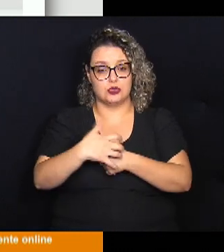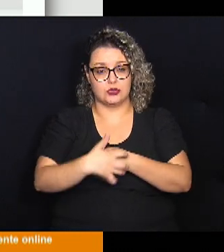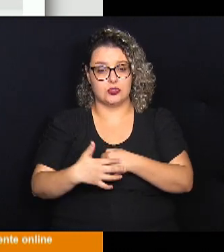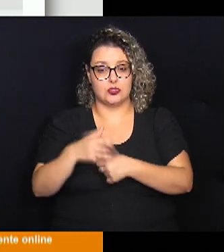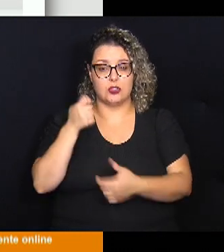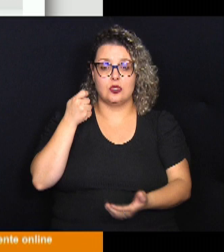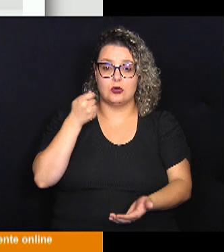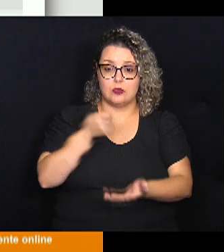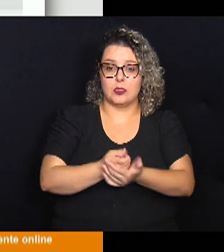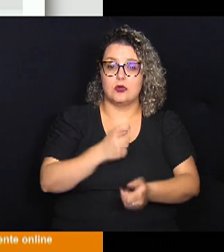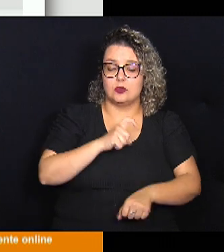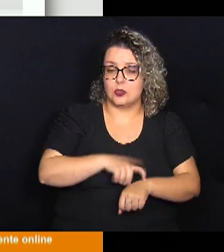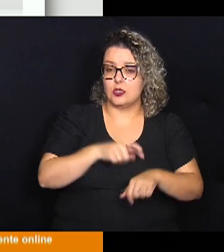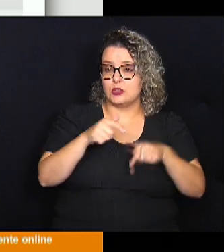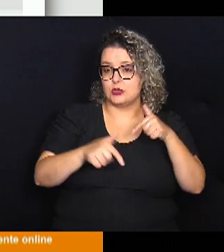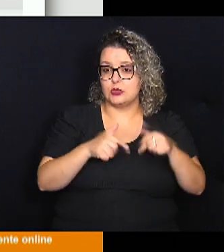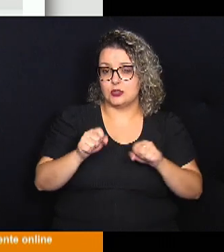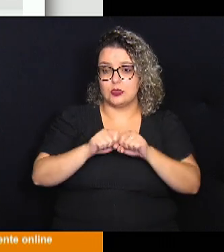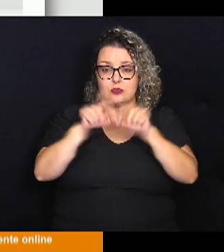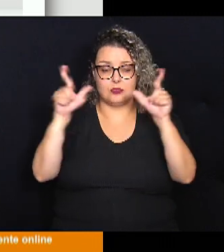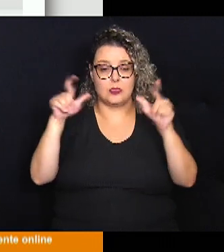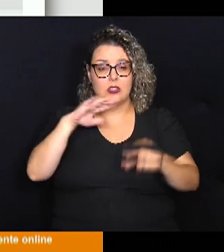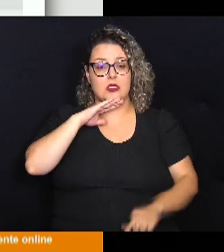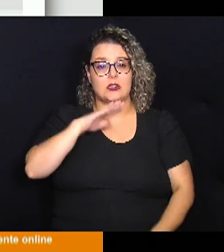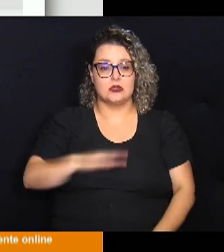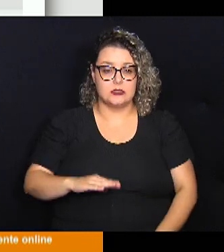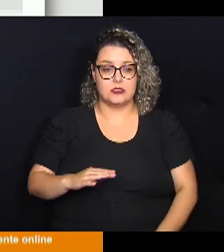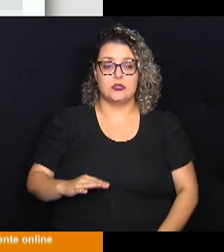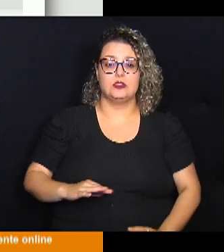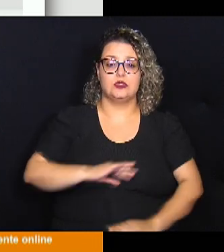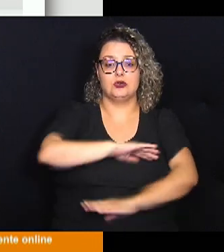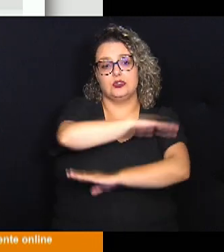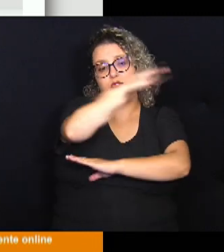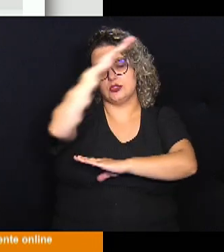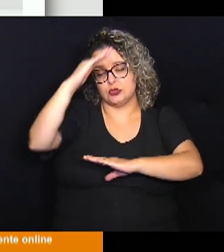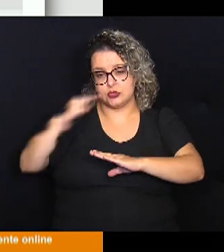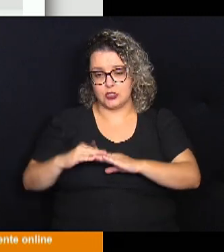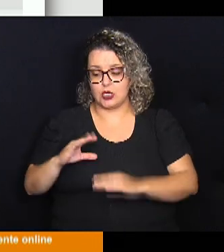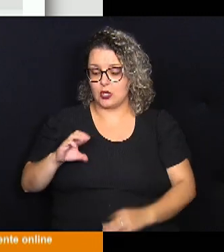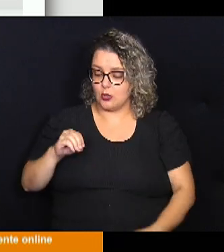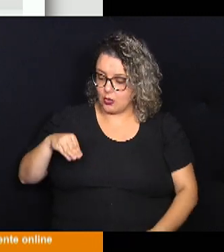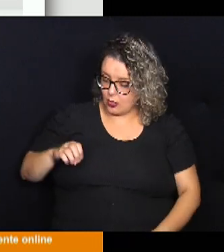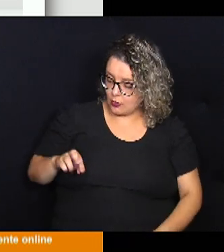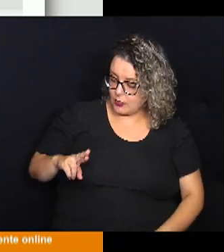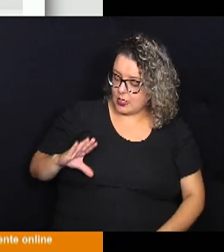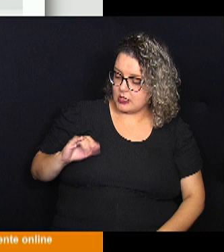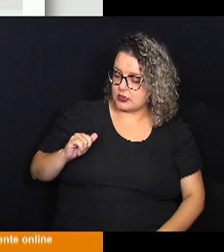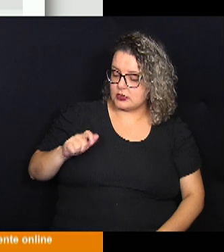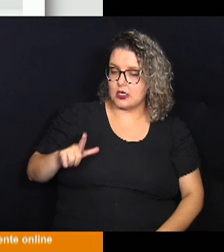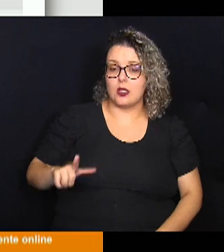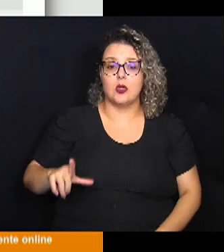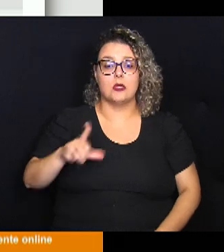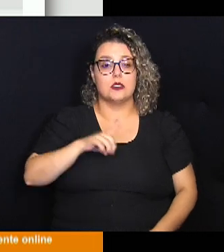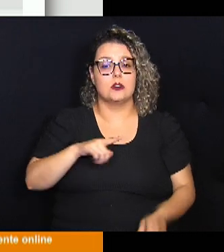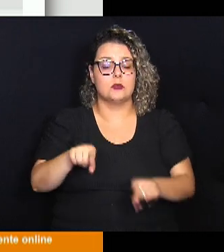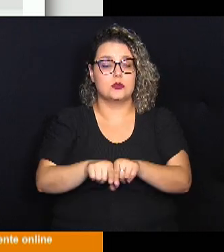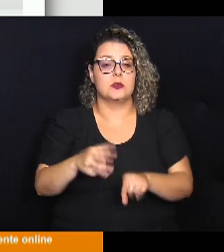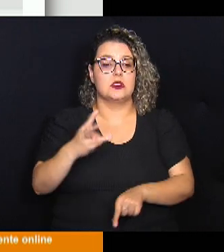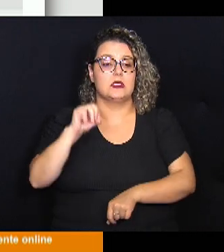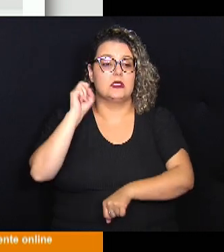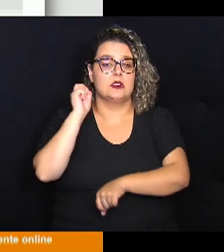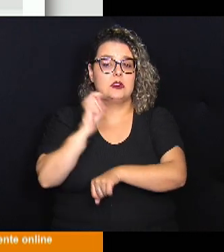para horário de trabalho, manhã, tarde, integral e comercial. Também temos 30 vagas